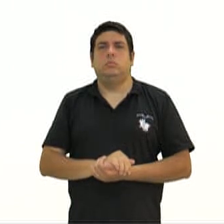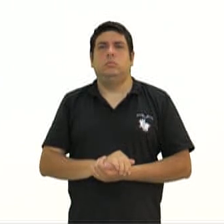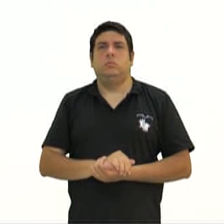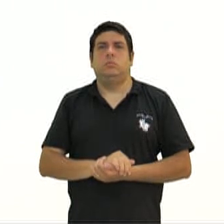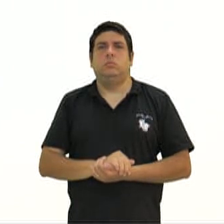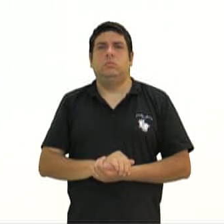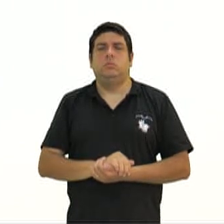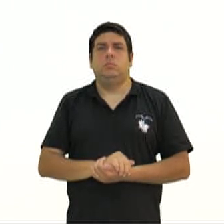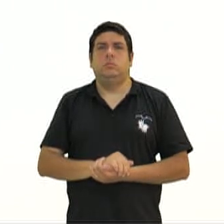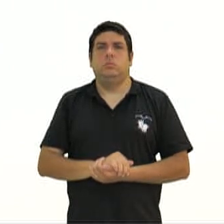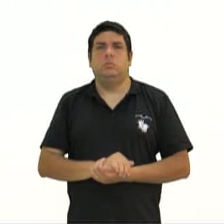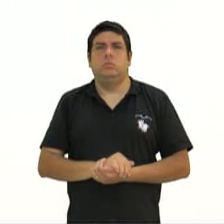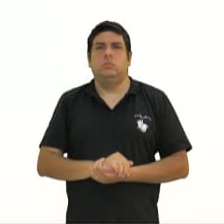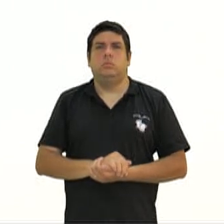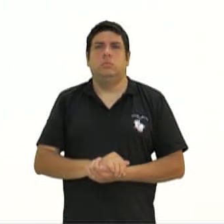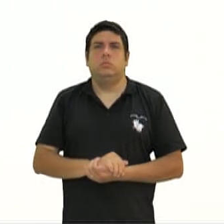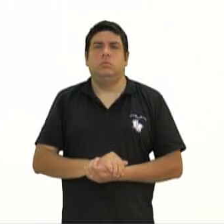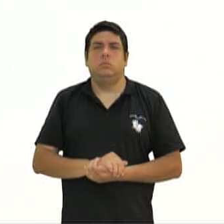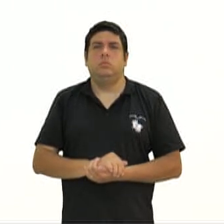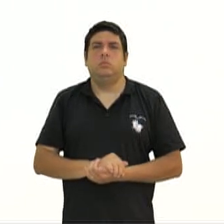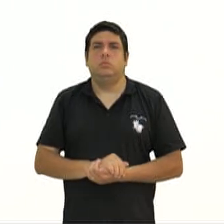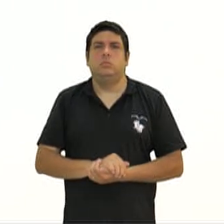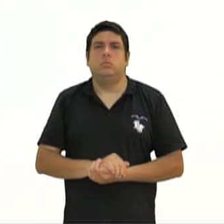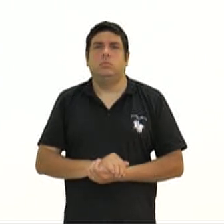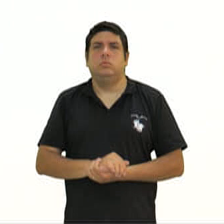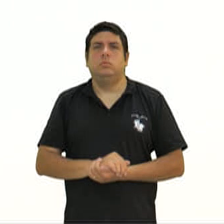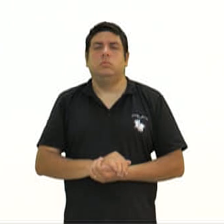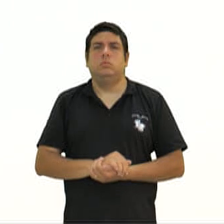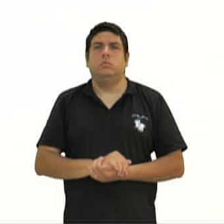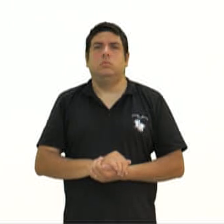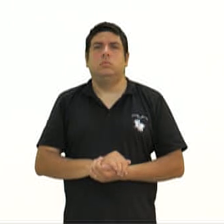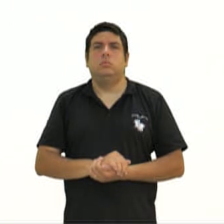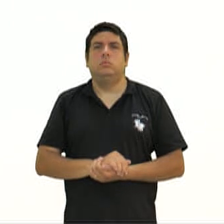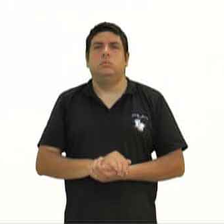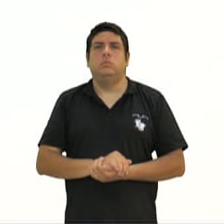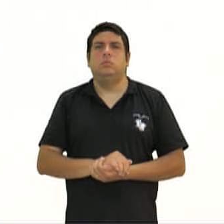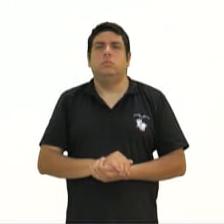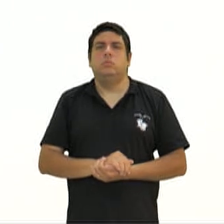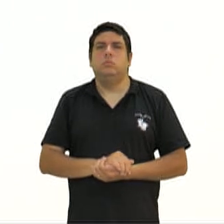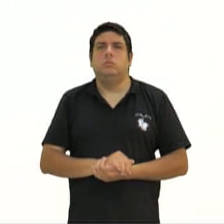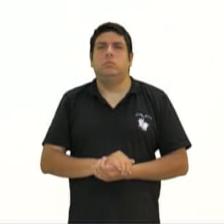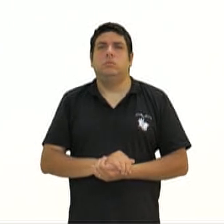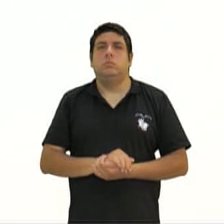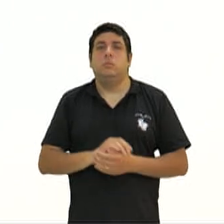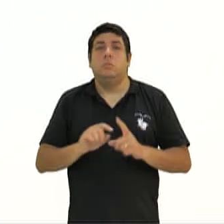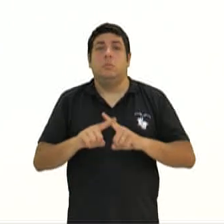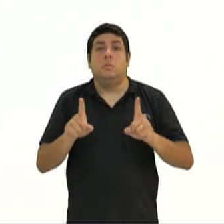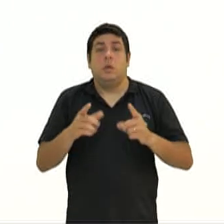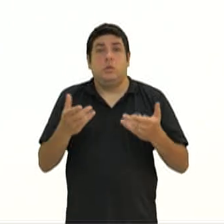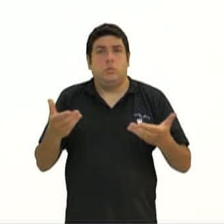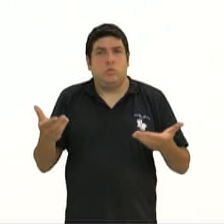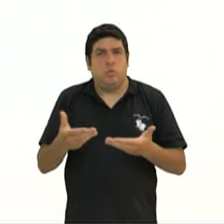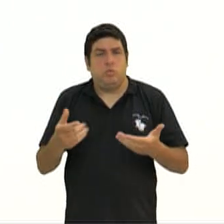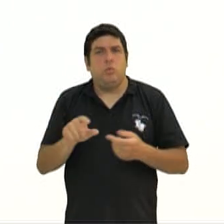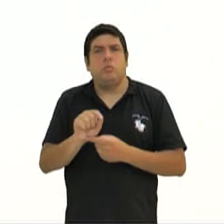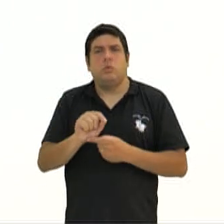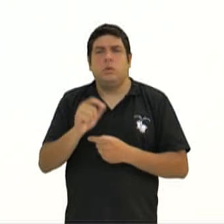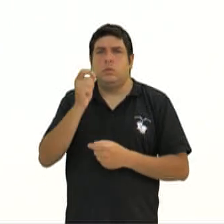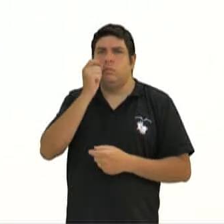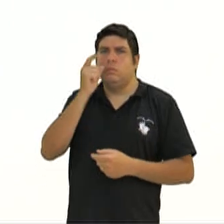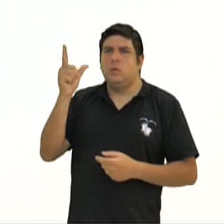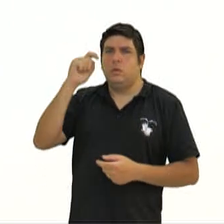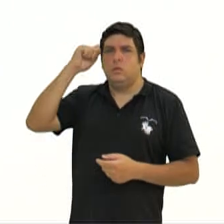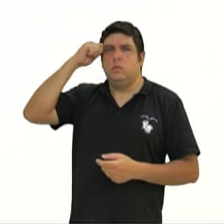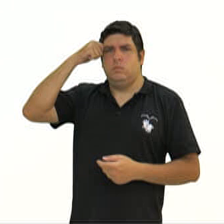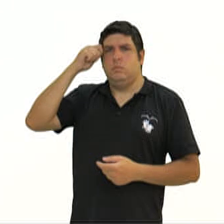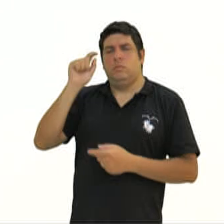meditation, spiritual recollection, self-confidence, independence and freedom. Mas hoje em dia, ele representa